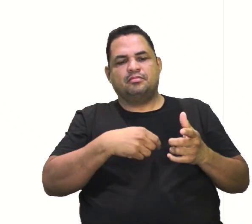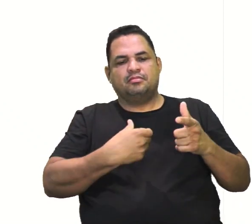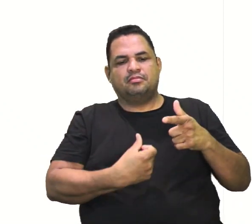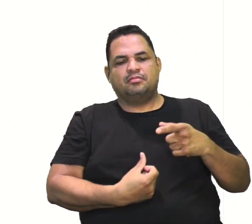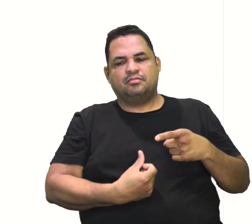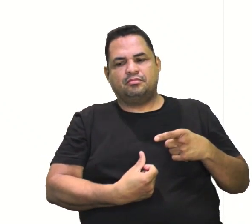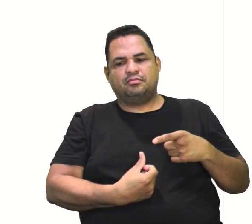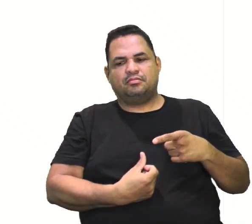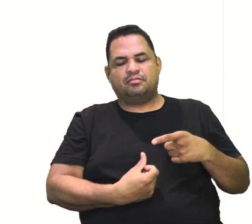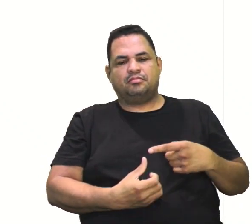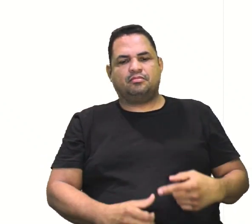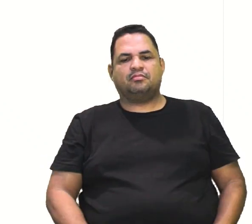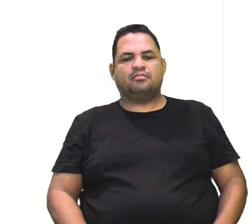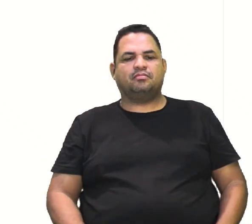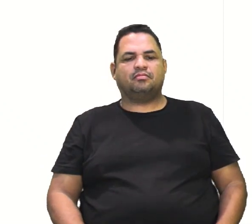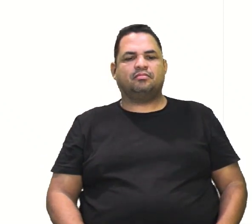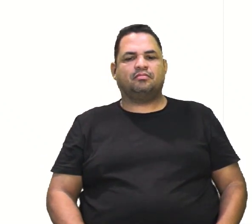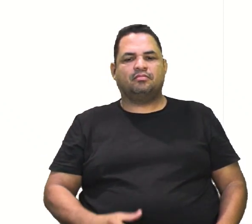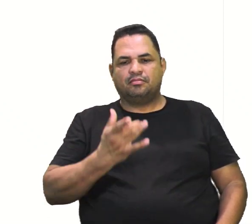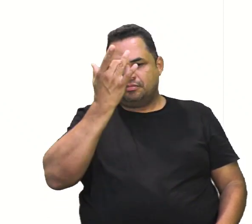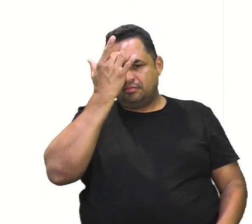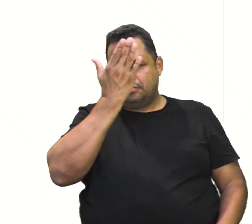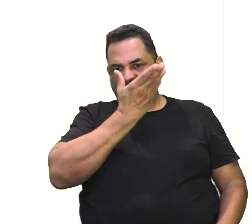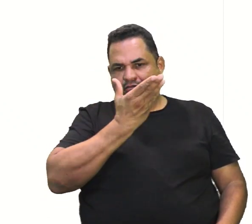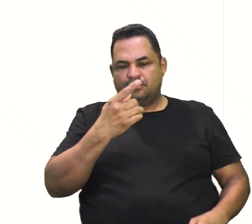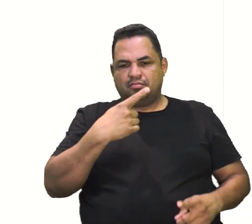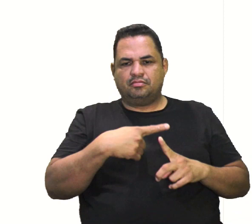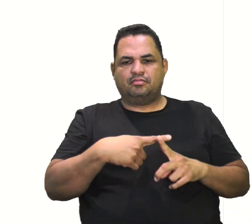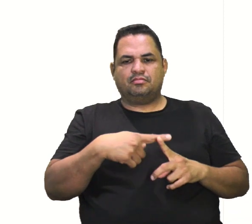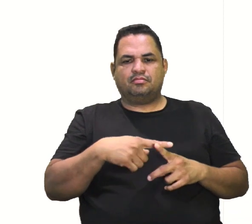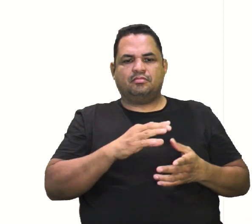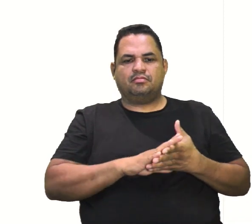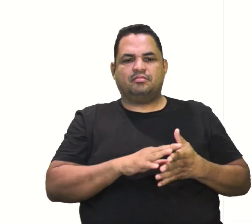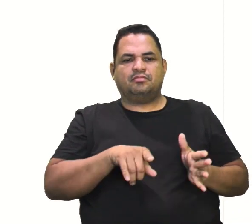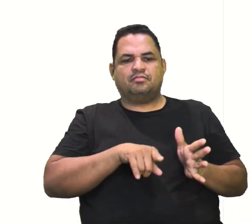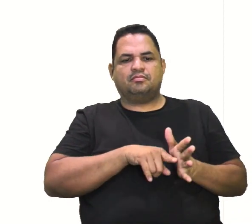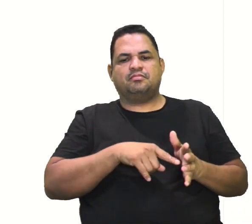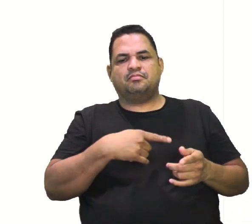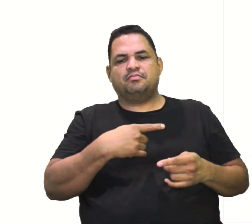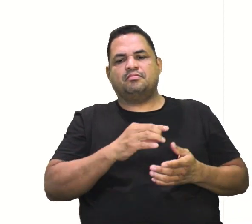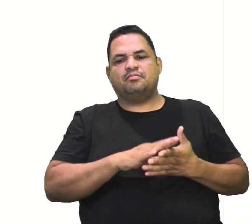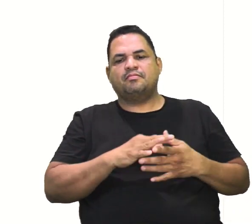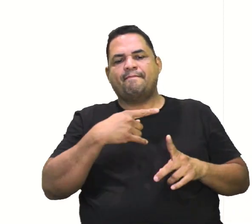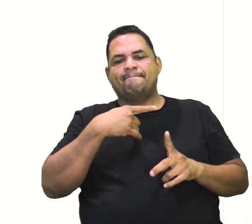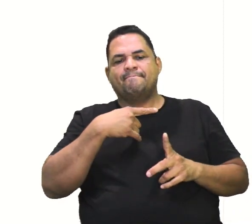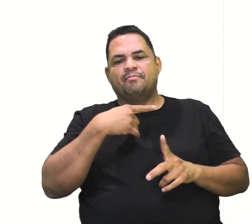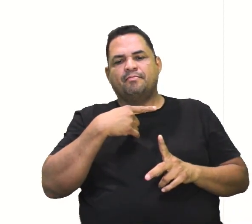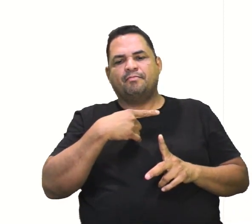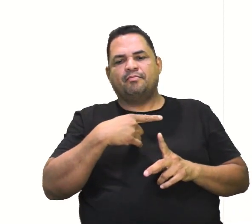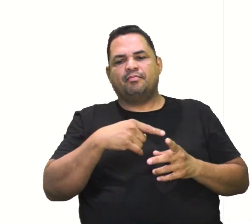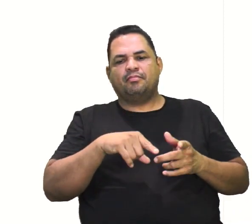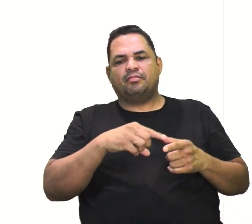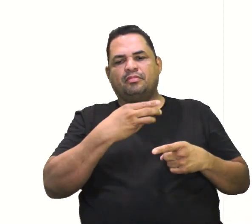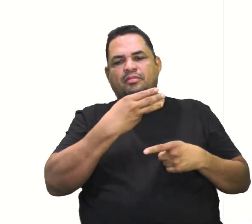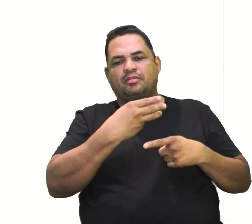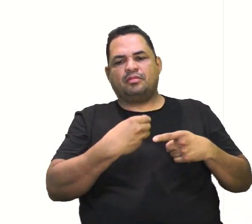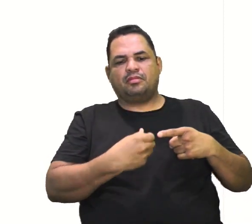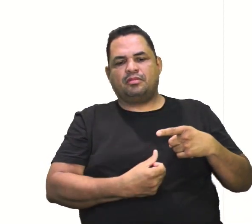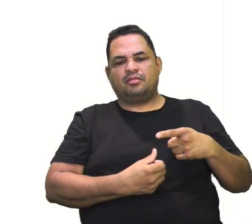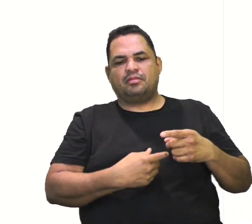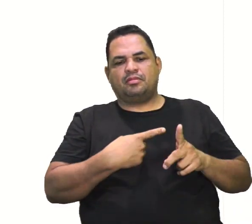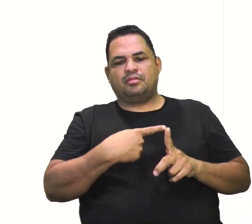Deve 6 Devo agora. 6. E agora ficou fácil, né? Porque eu tenho menos com menos, Mais. mais. Então, é a mesma coisa que 3 sobre